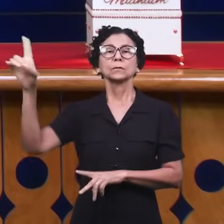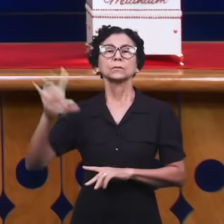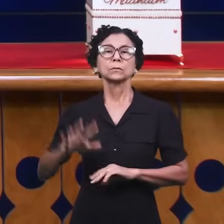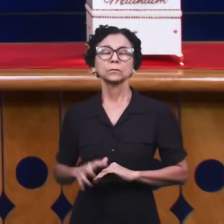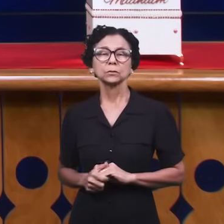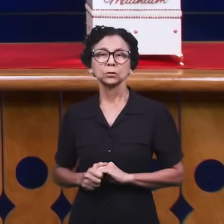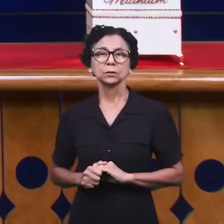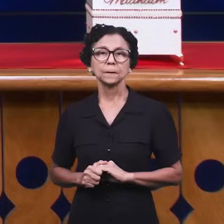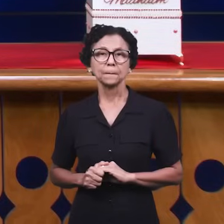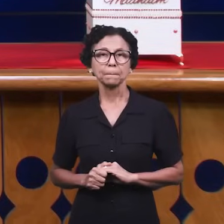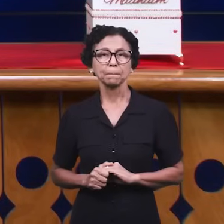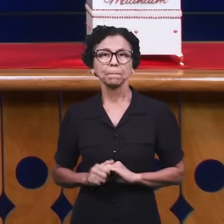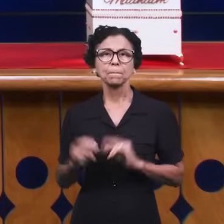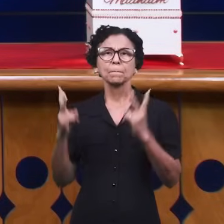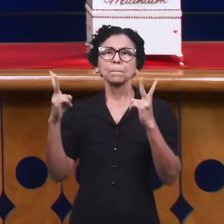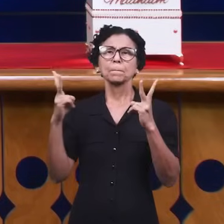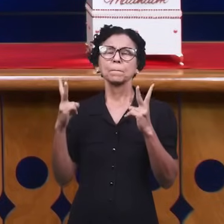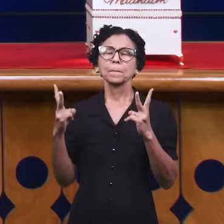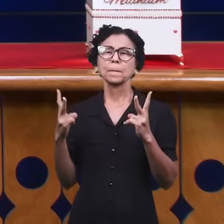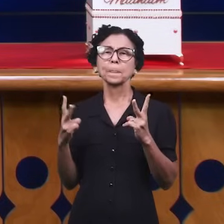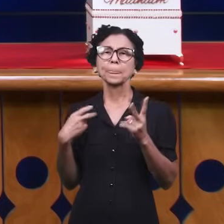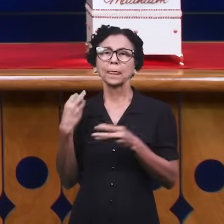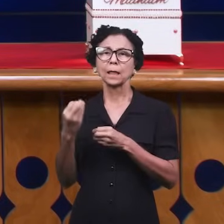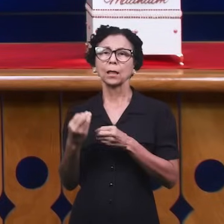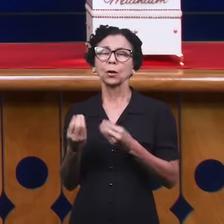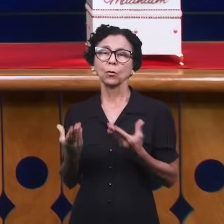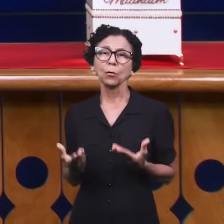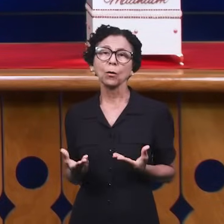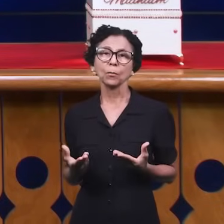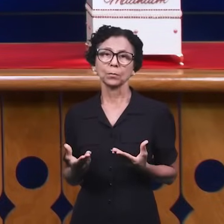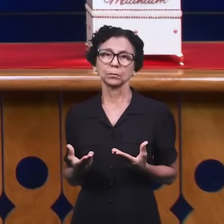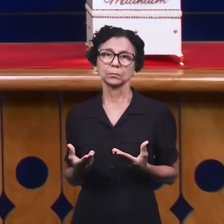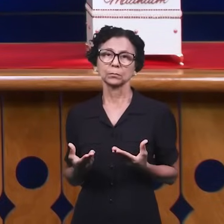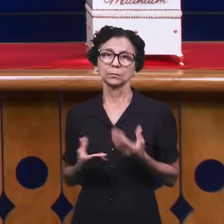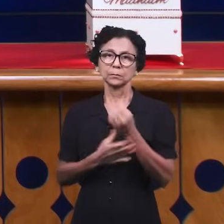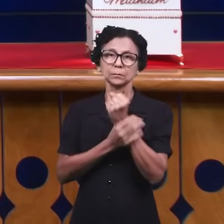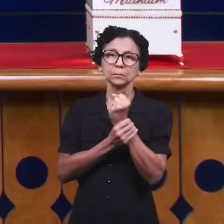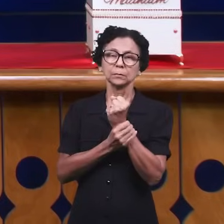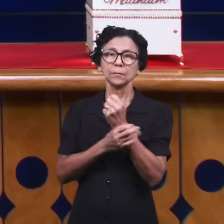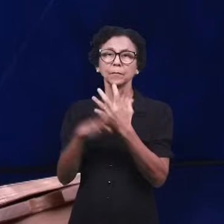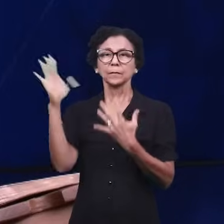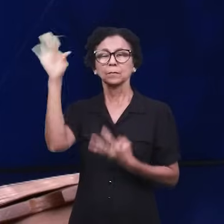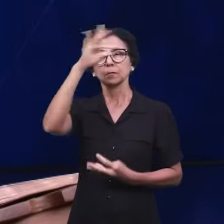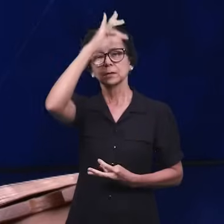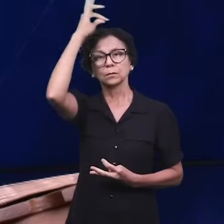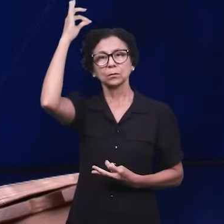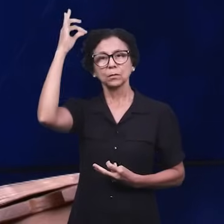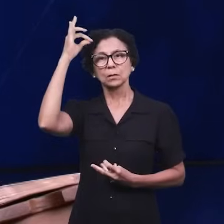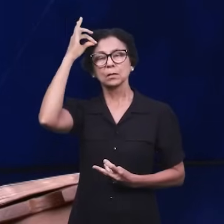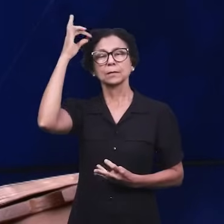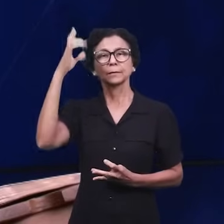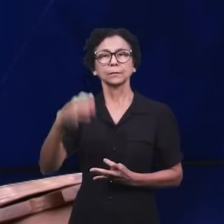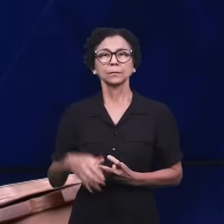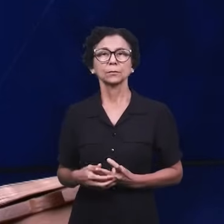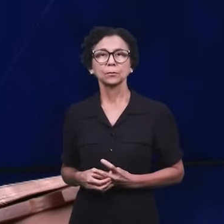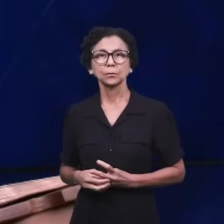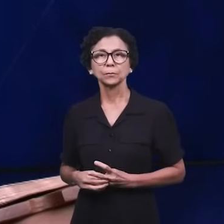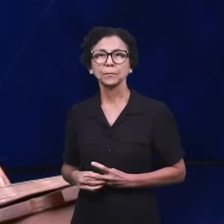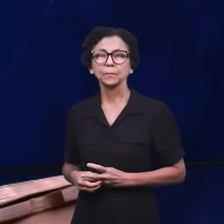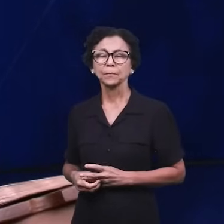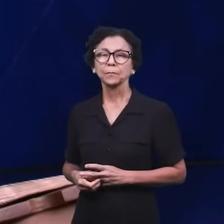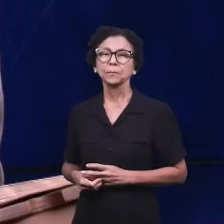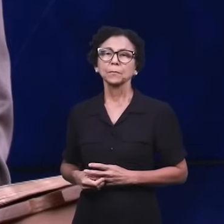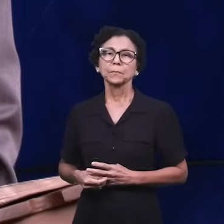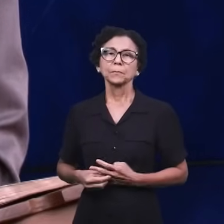do Espírito Santo. Então, a salvação concernente a este mundo é a salvação